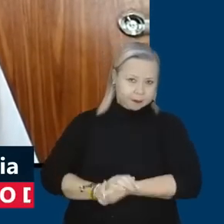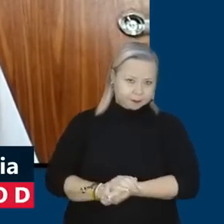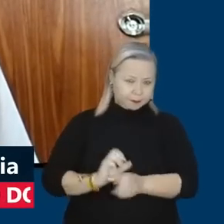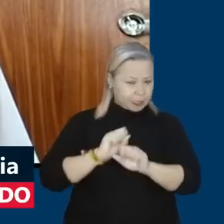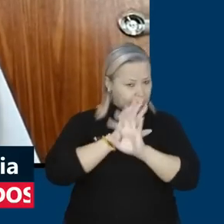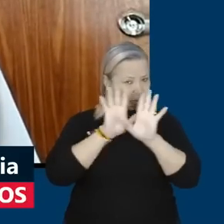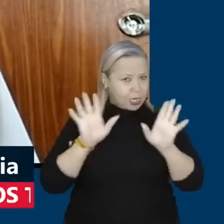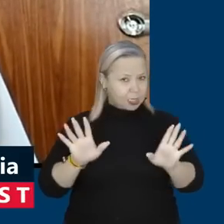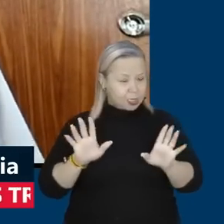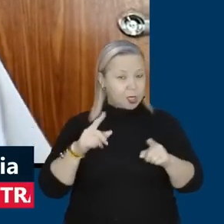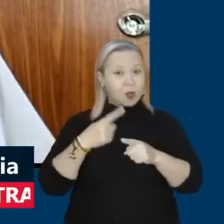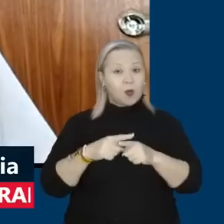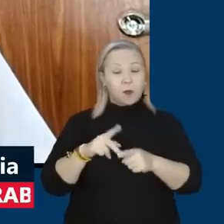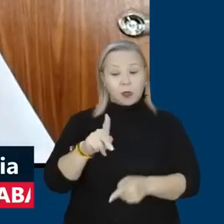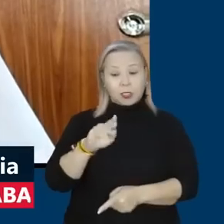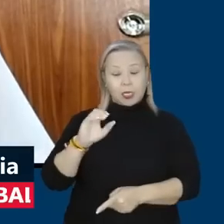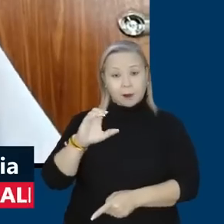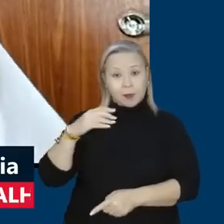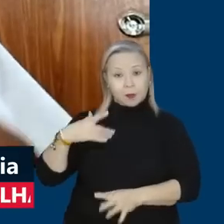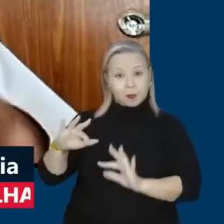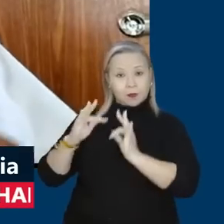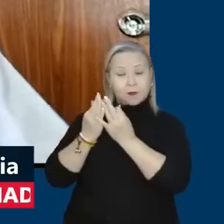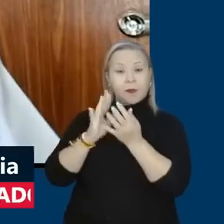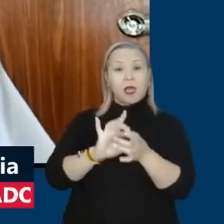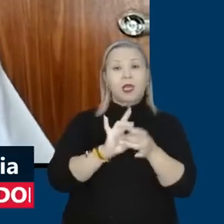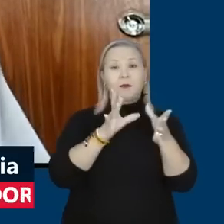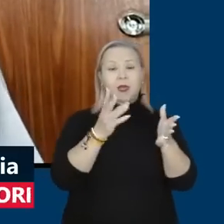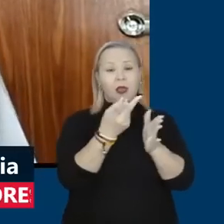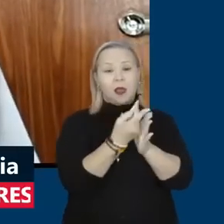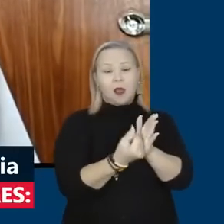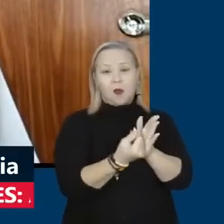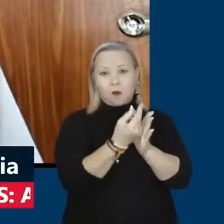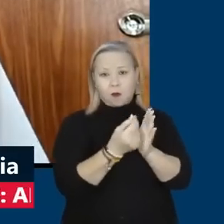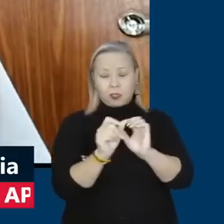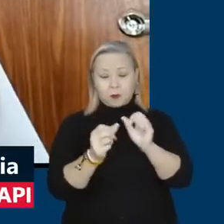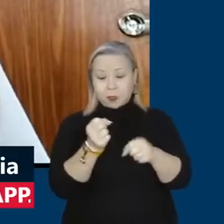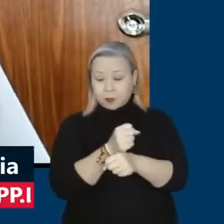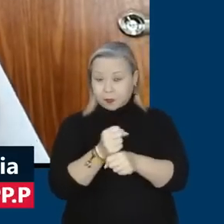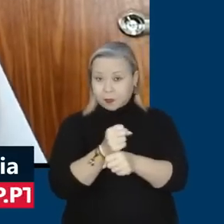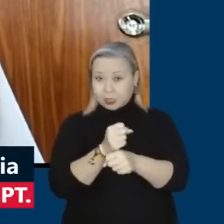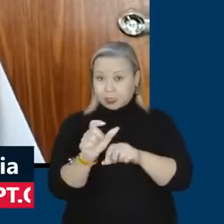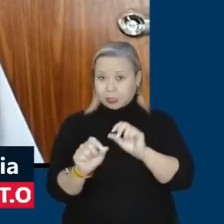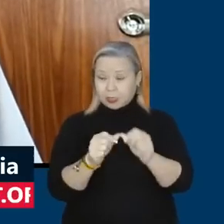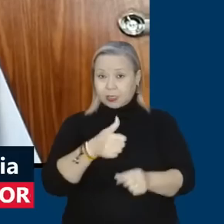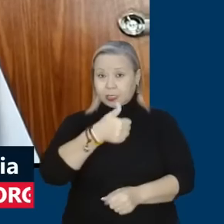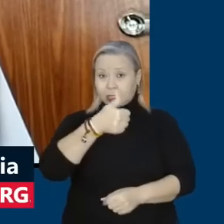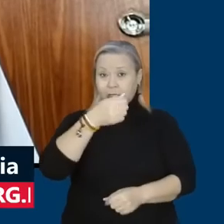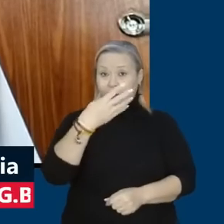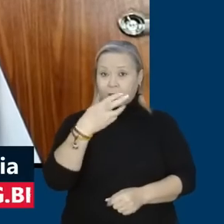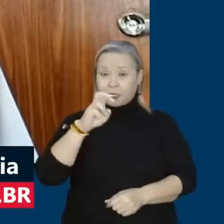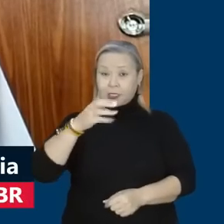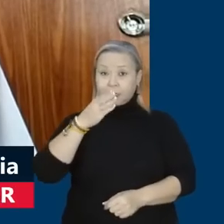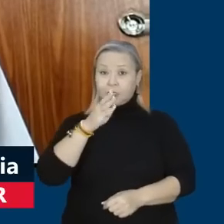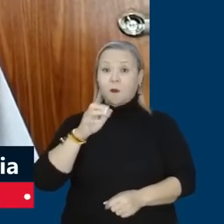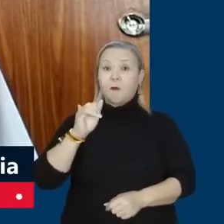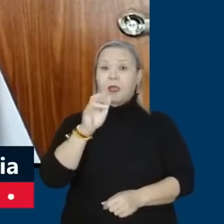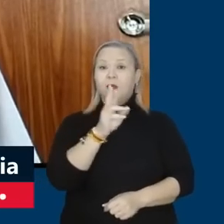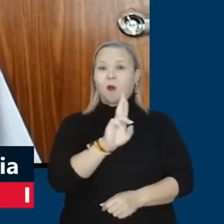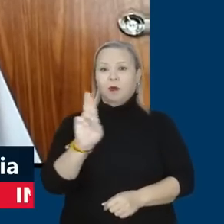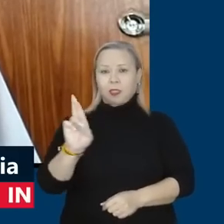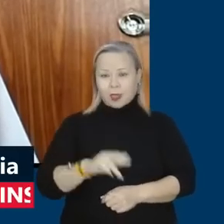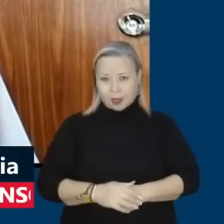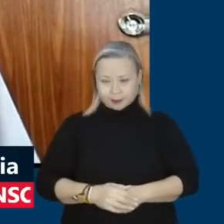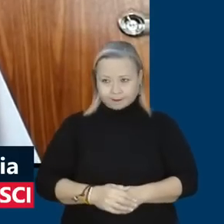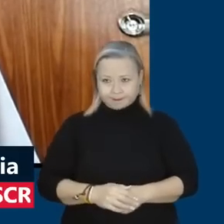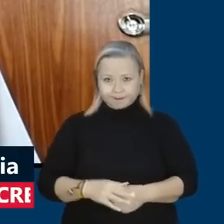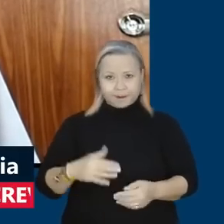do Bolsa Família ela vai liberar no orçamento para esse ano 145 bilhões.